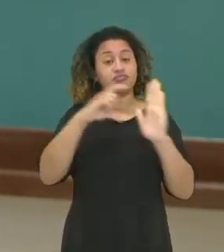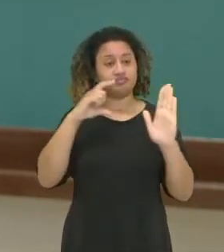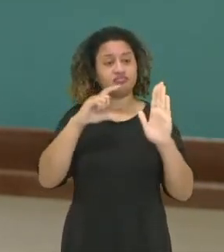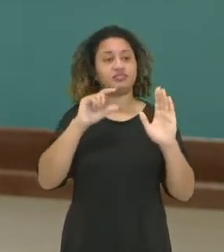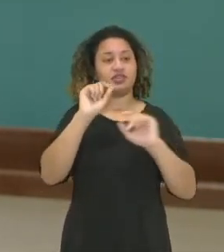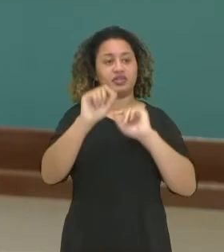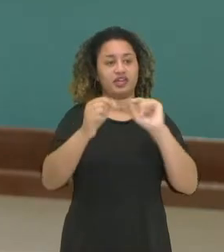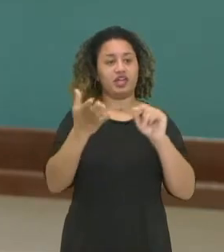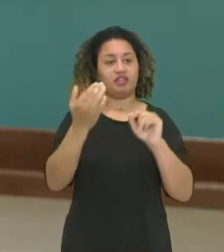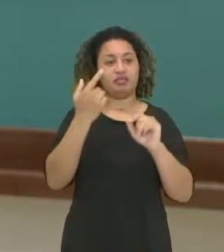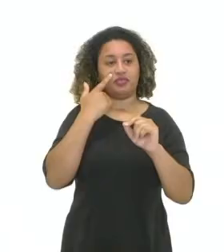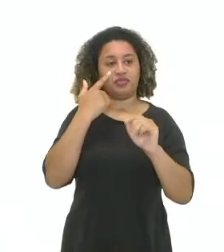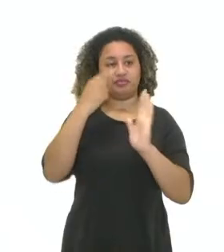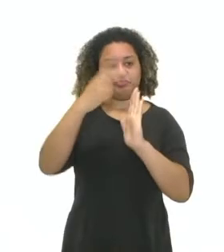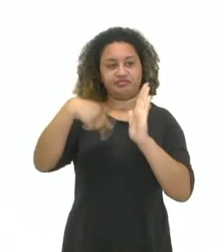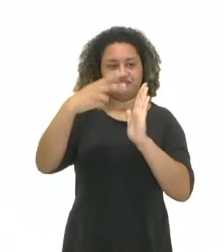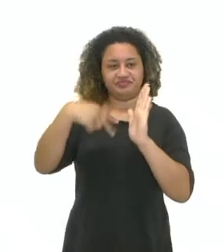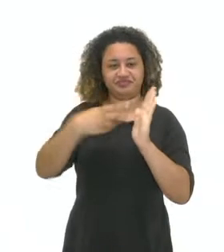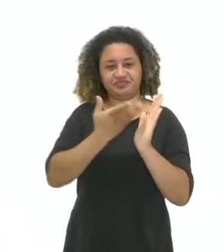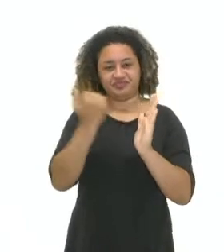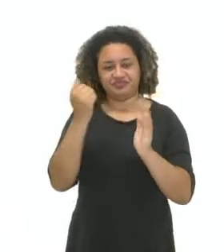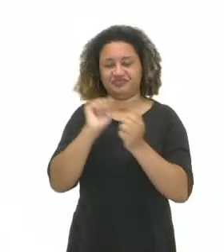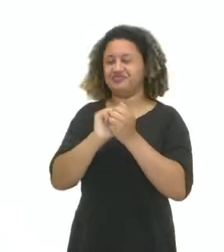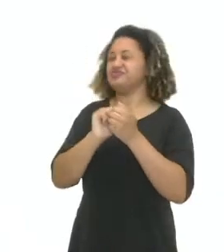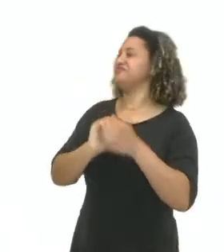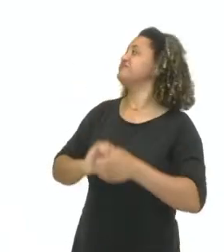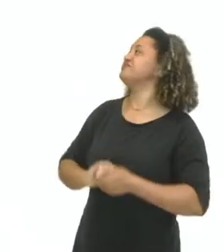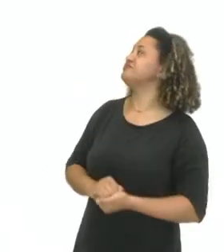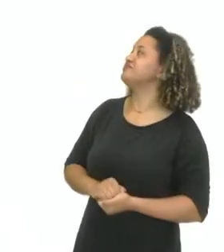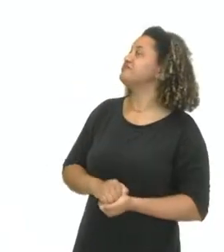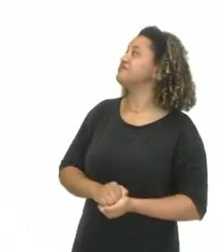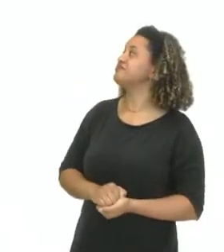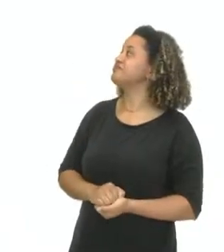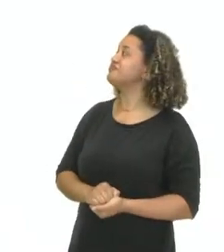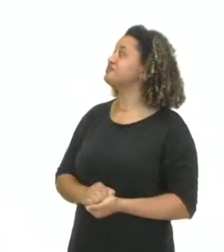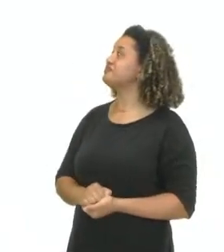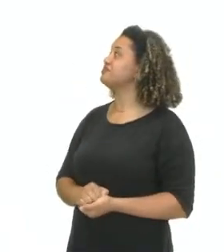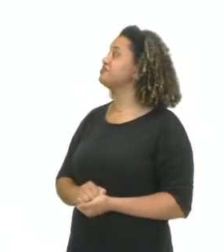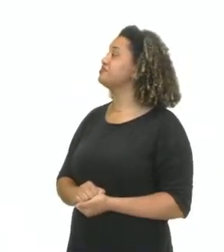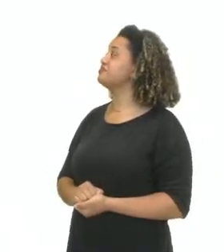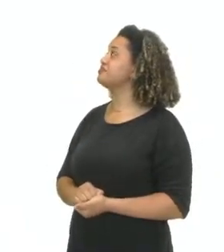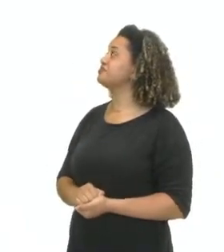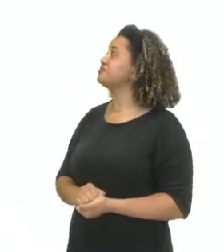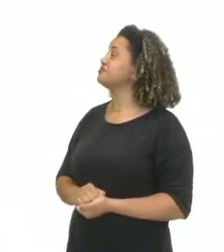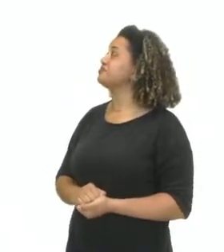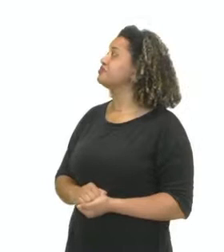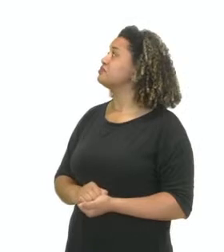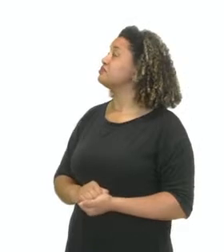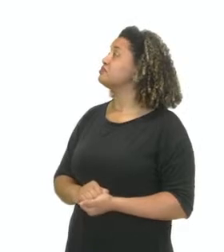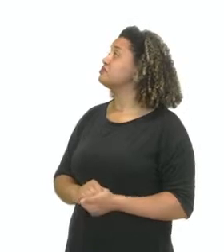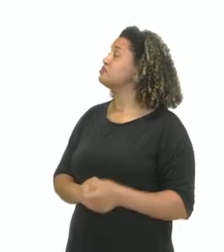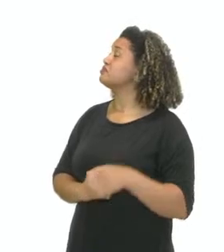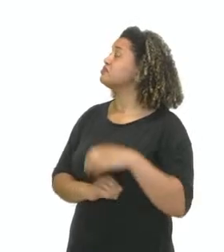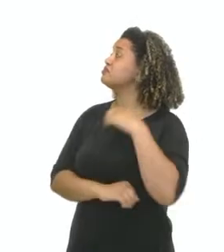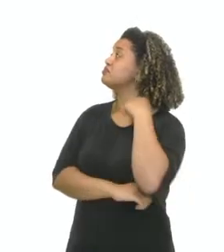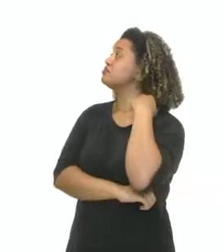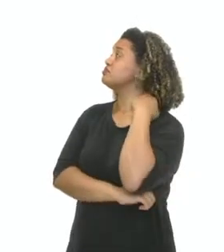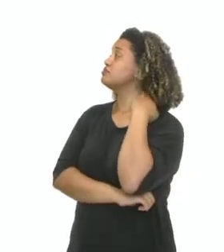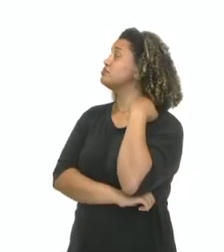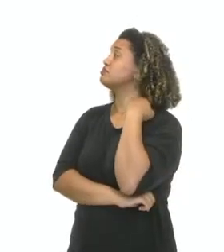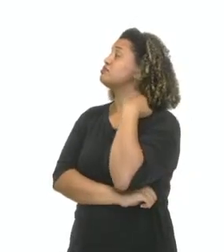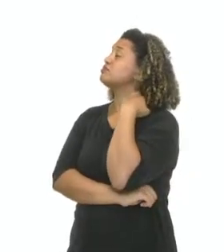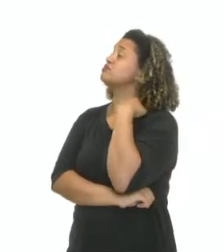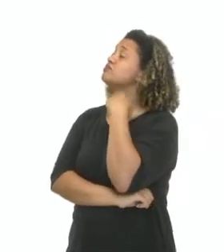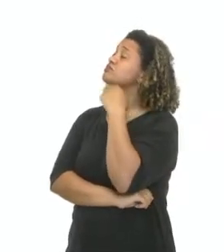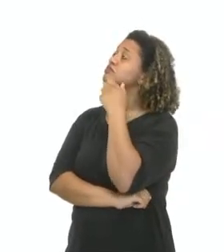trechos. Acompanhe a leitura. A mais terrível das instituições do Ateneu não era a famosa justiça de arbítrio.